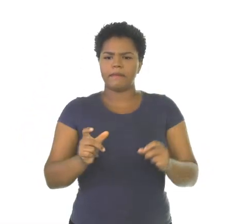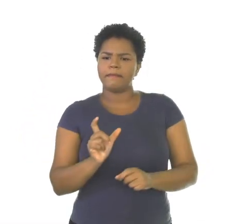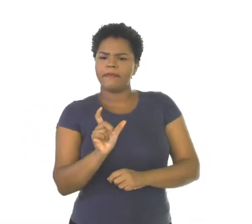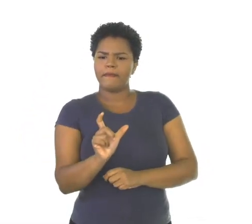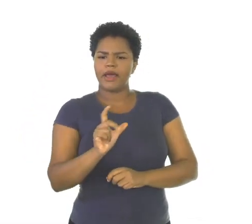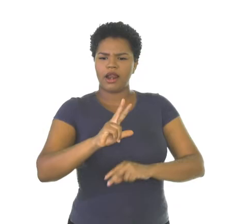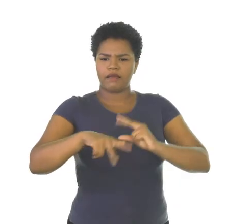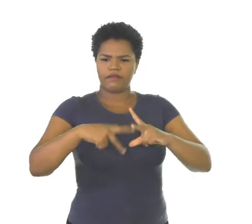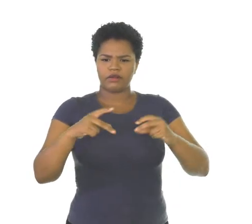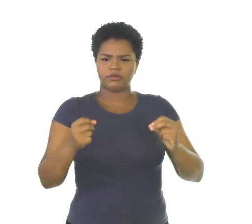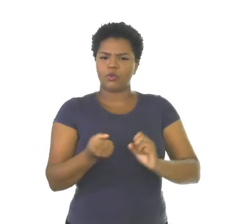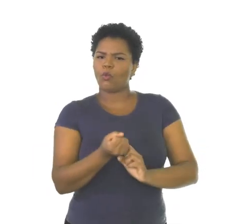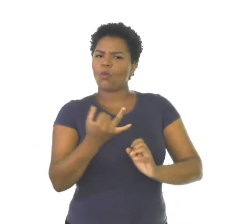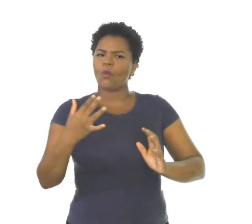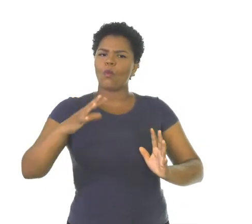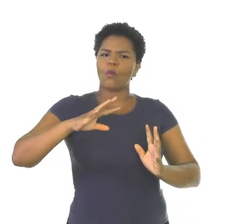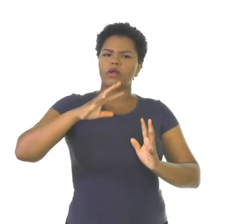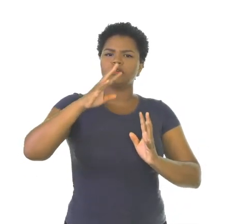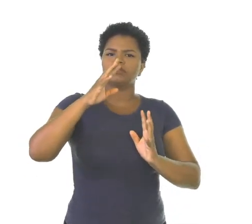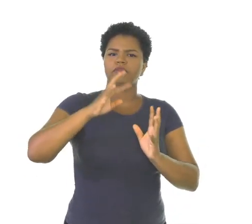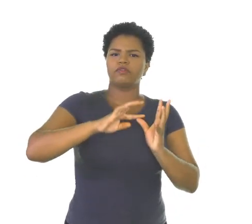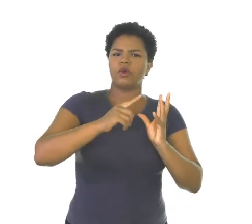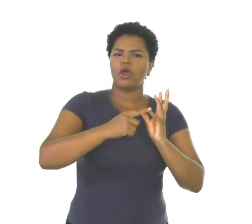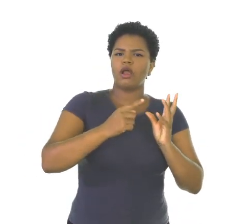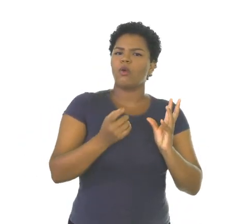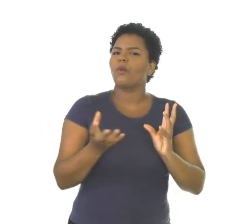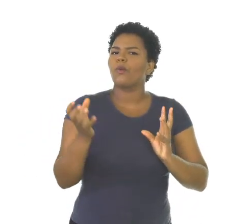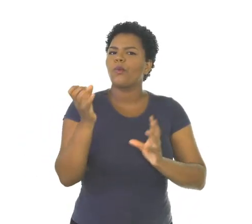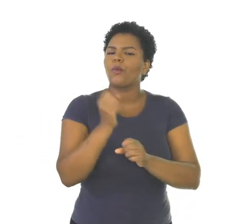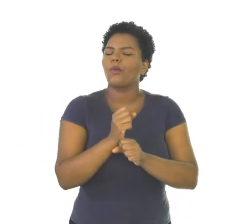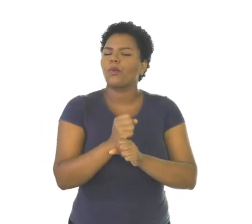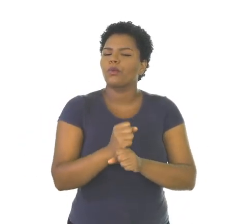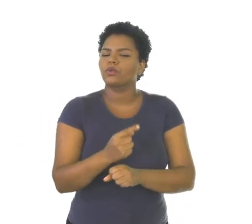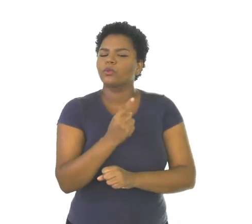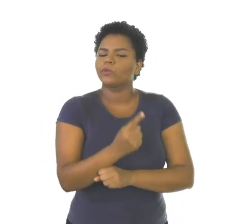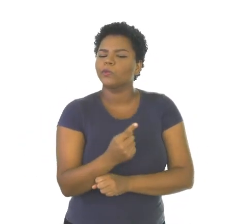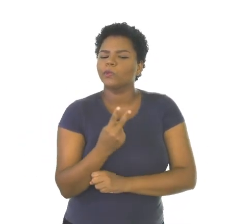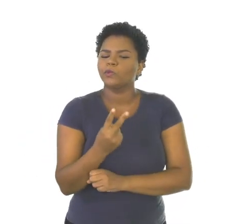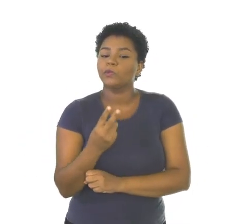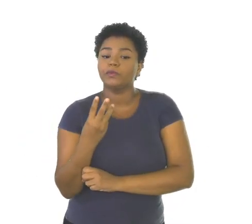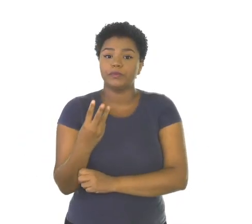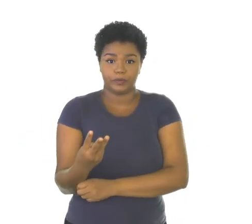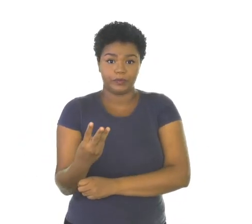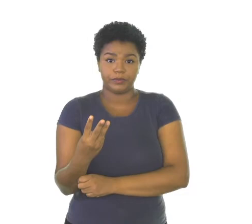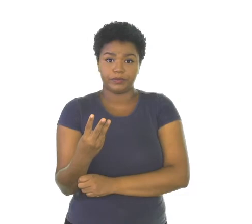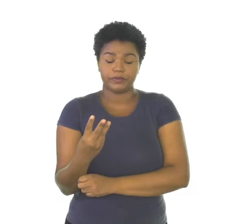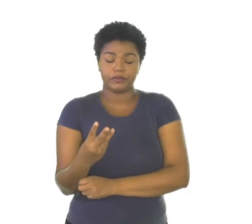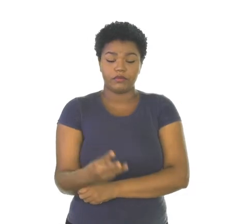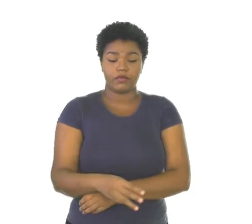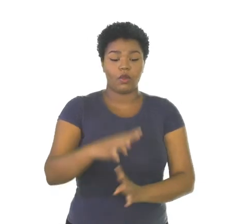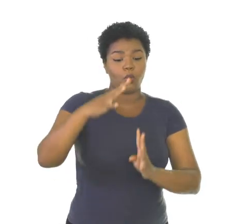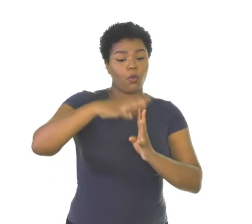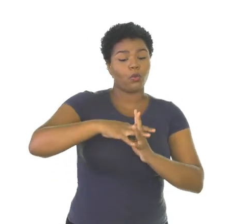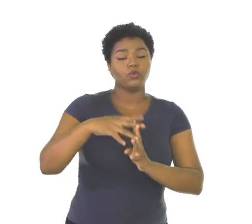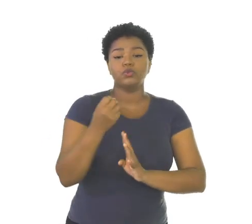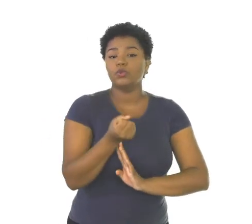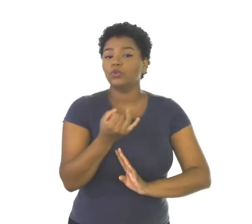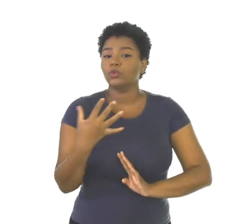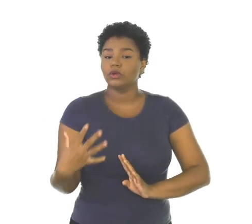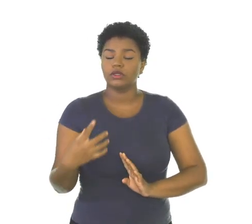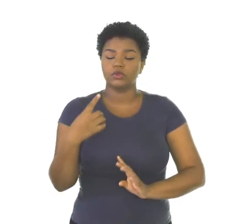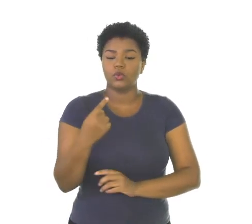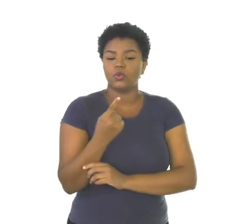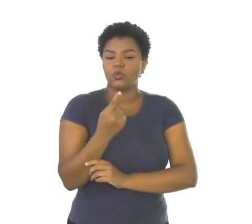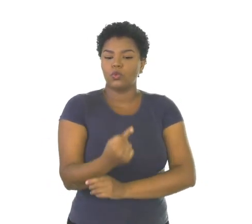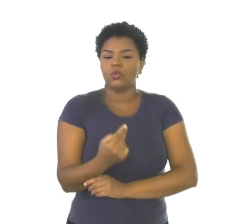há quantas vogais? Contando. Vogais, 1, 2, 3. Quantas consoantes?